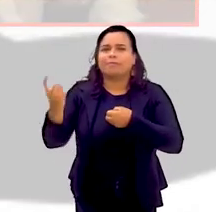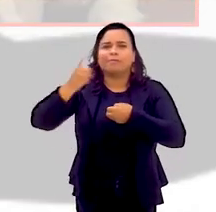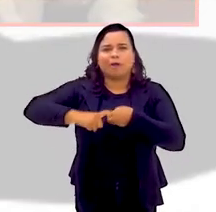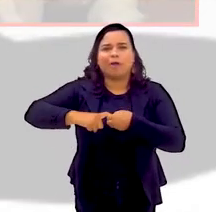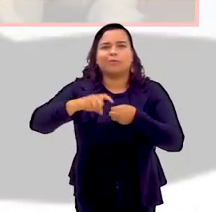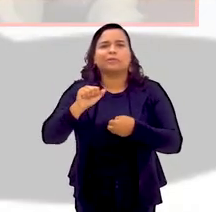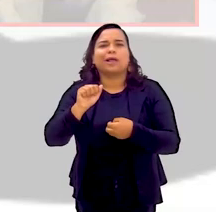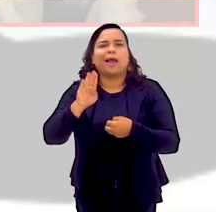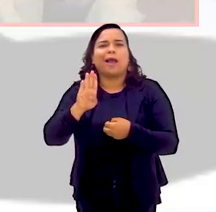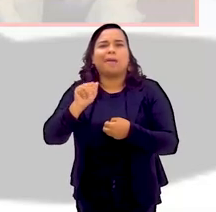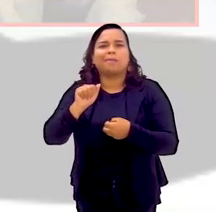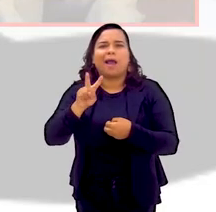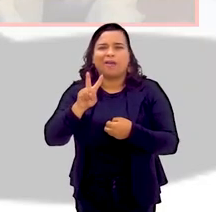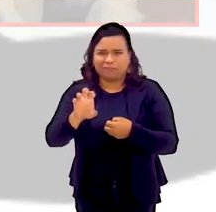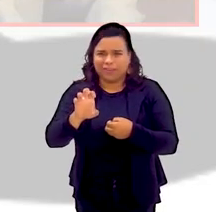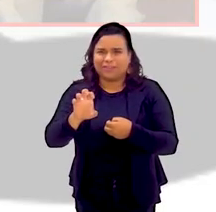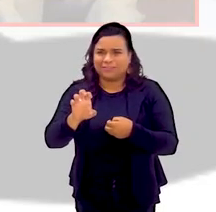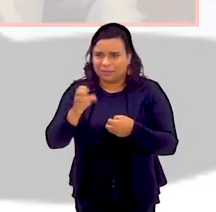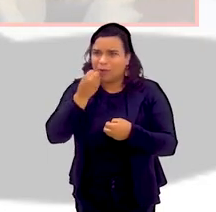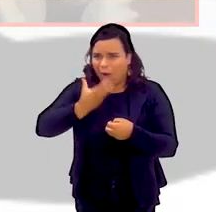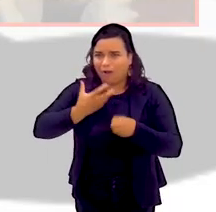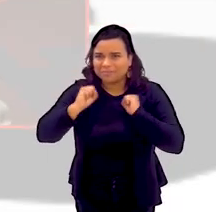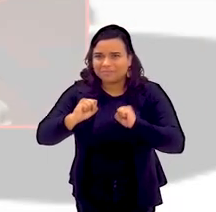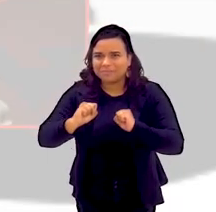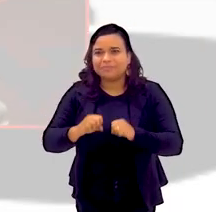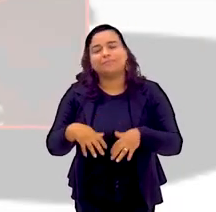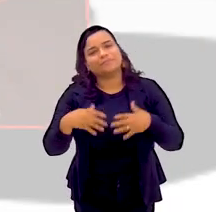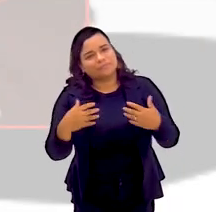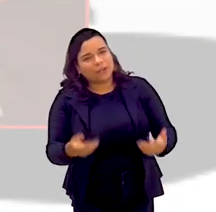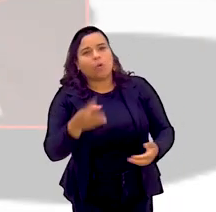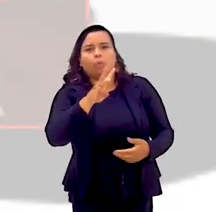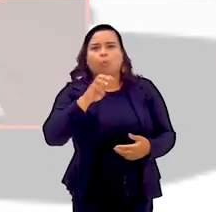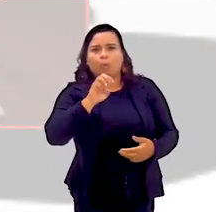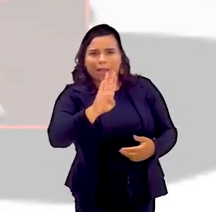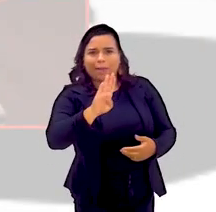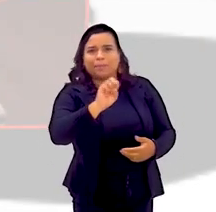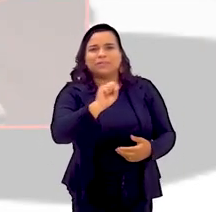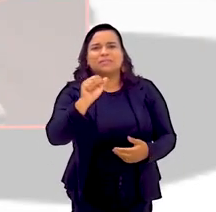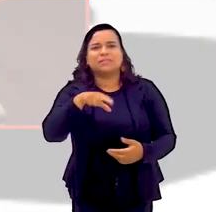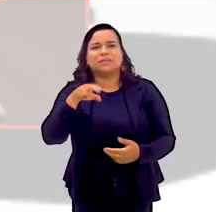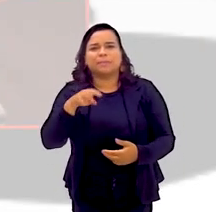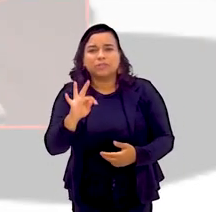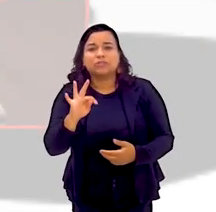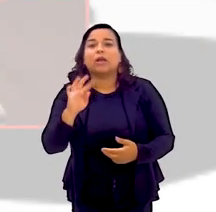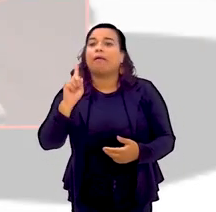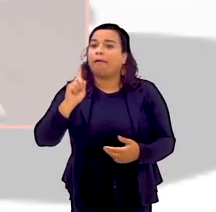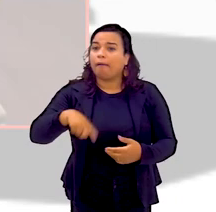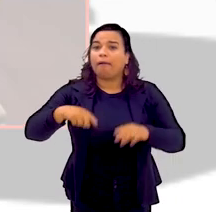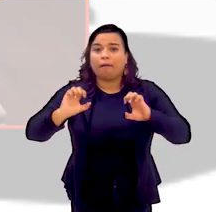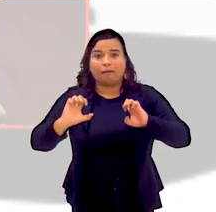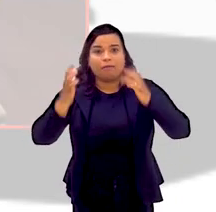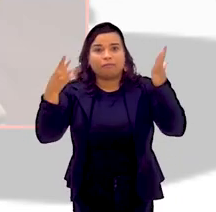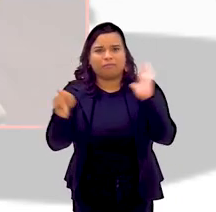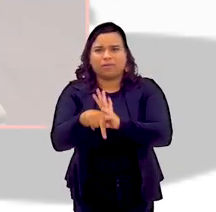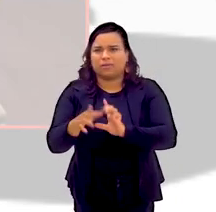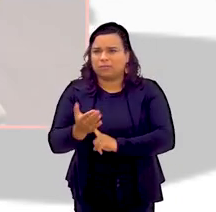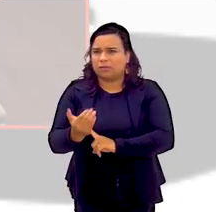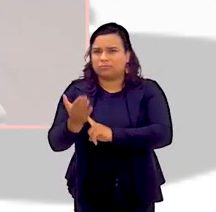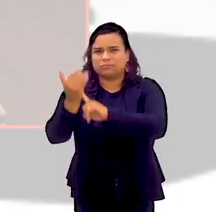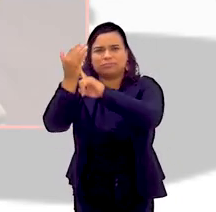da ABAVE. Conta pra gente. O Web Summit é hoje o evento de tecnologia,